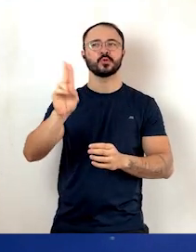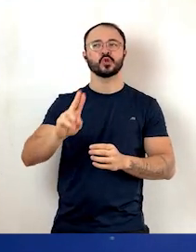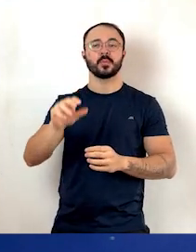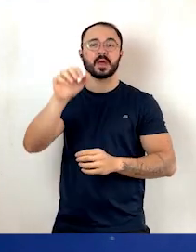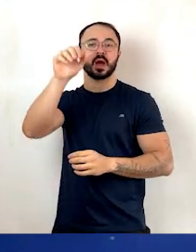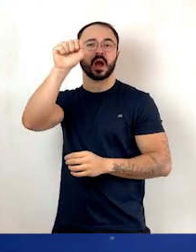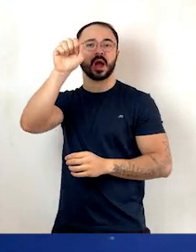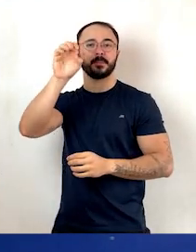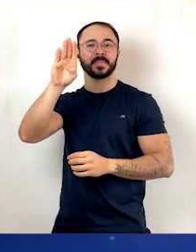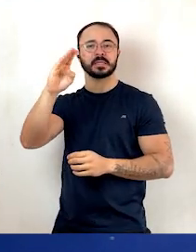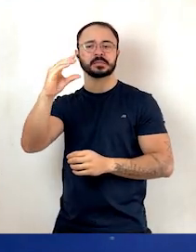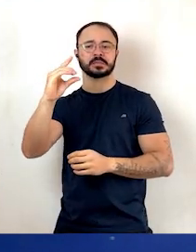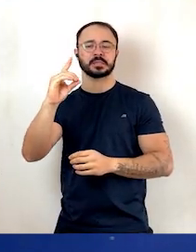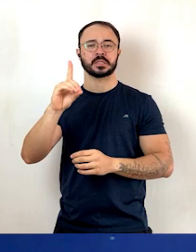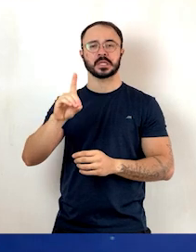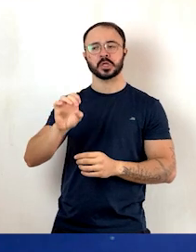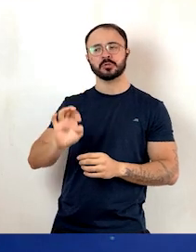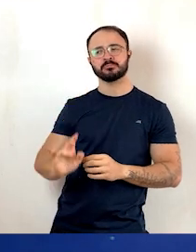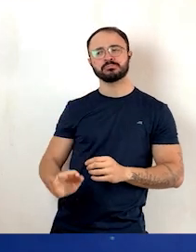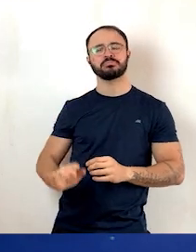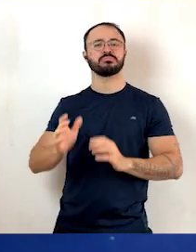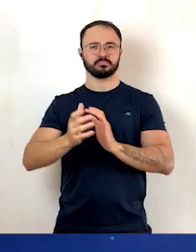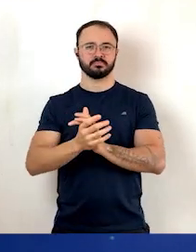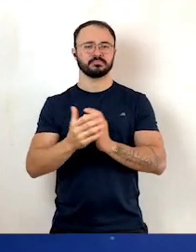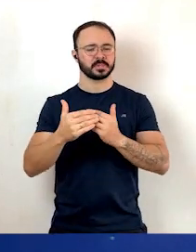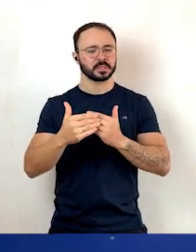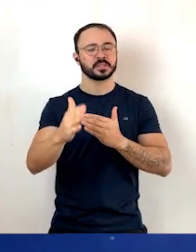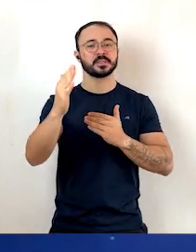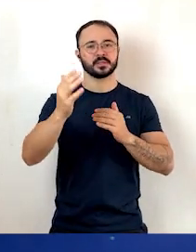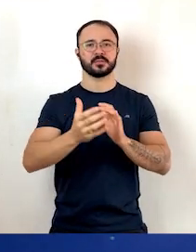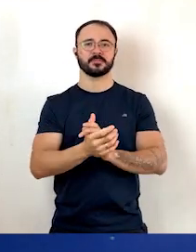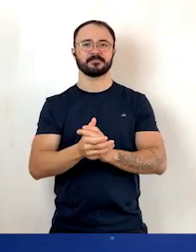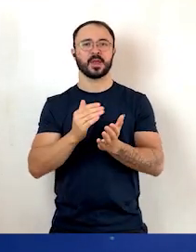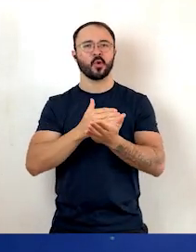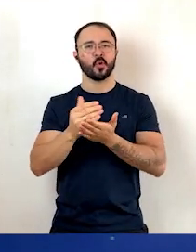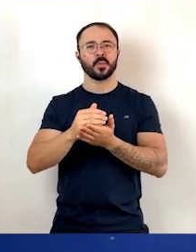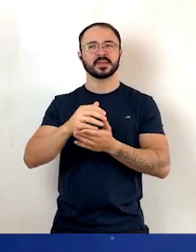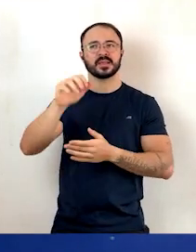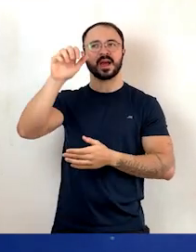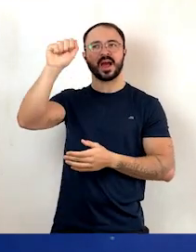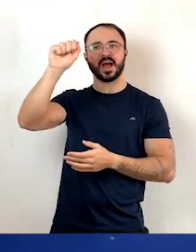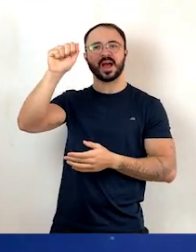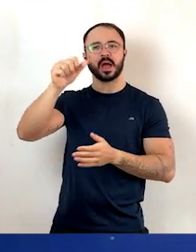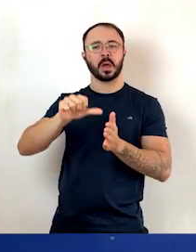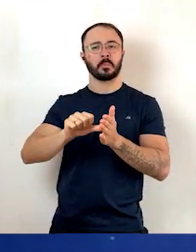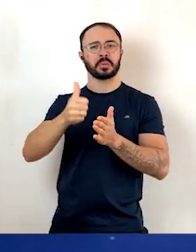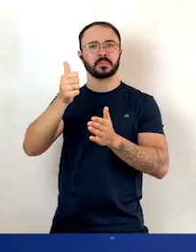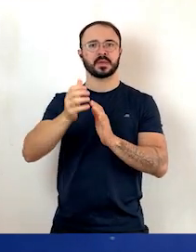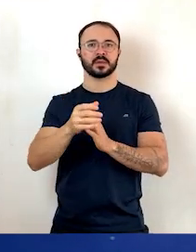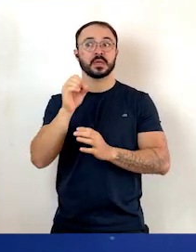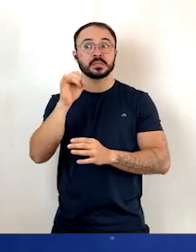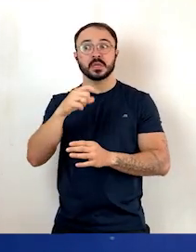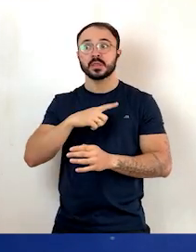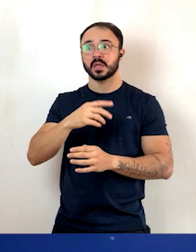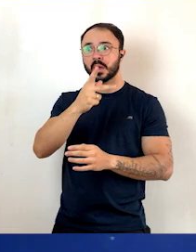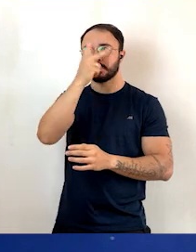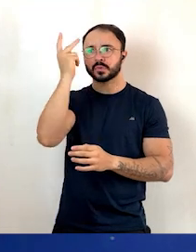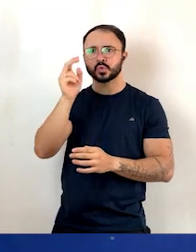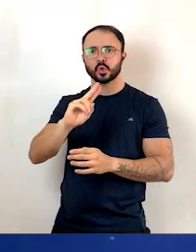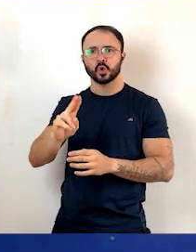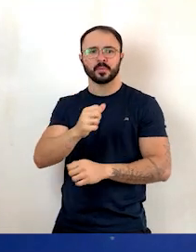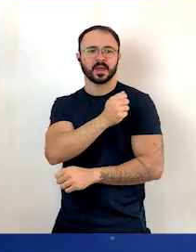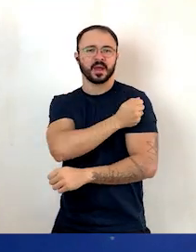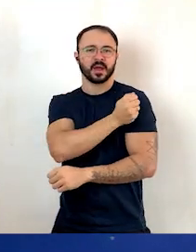da ordem alfabética que a ordem do nosso alfabeto começando sempre da letra A que a primeira letra do alfabeto se tiver